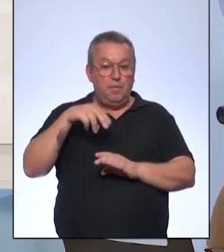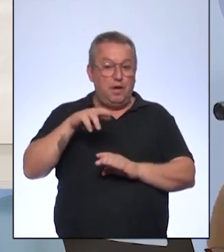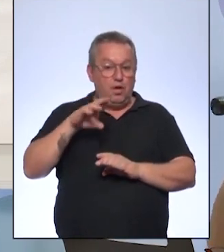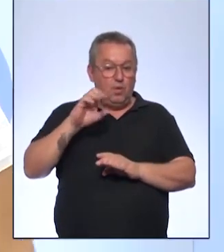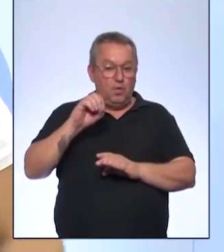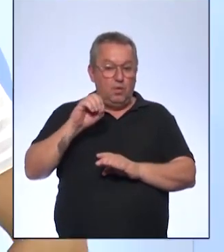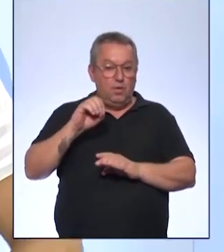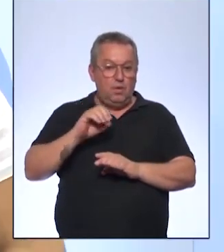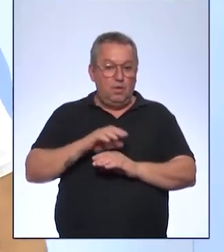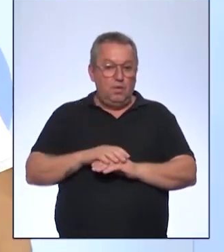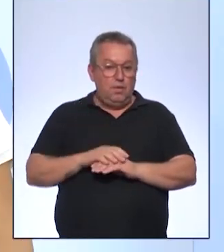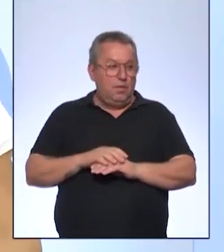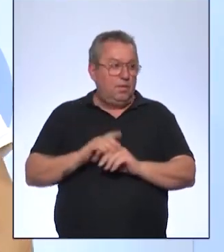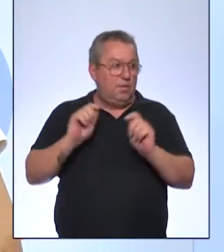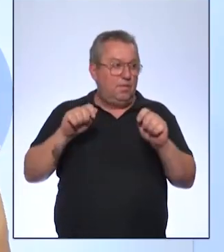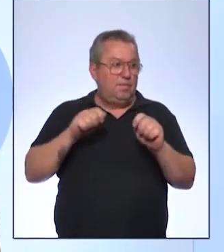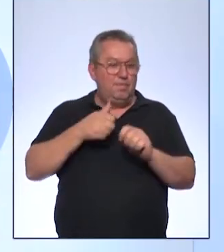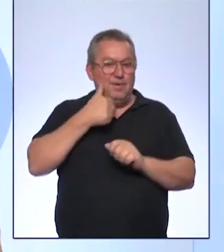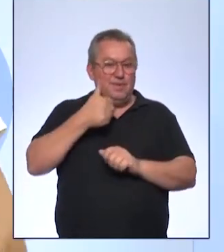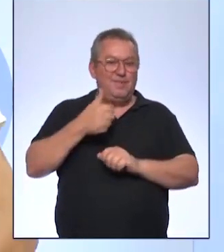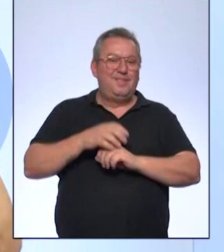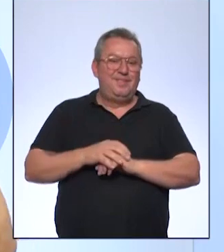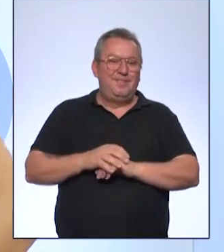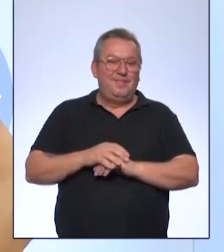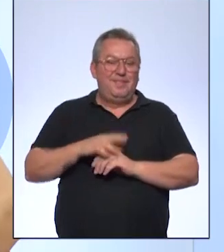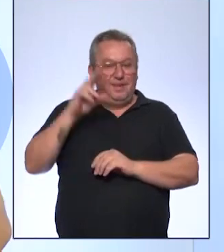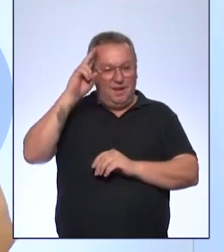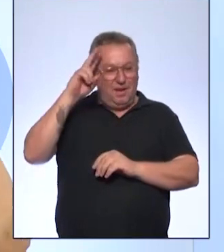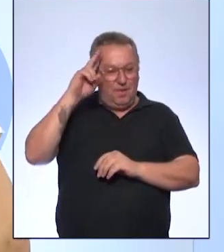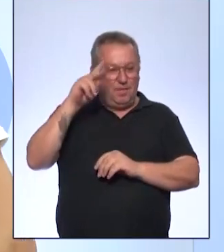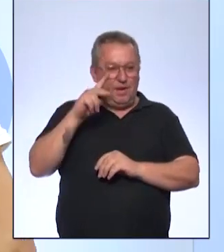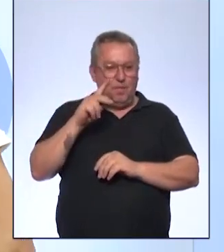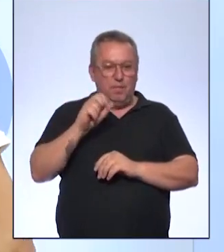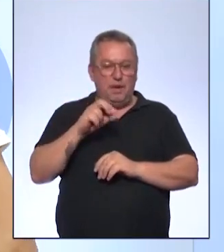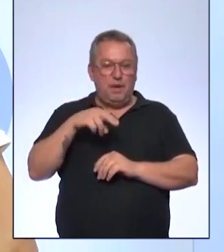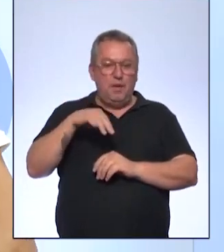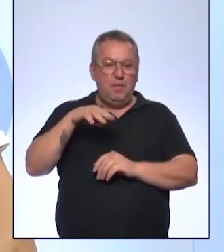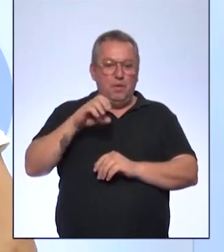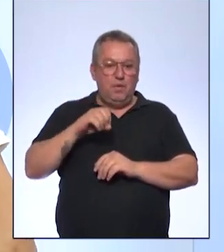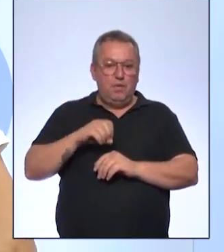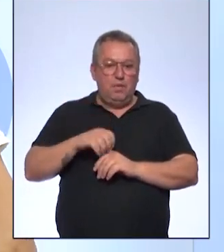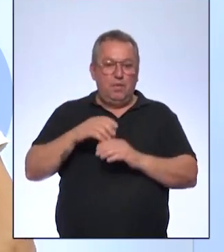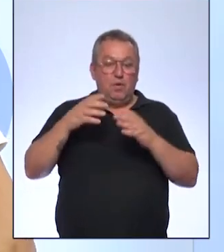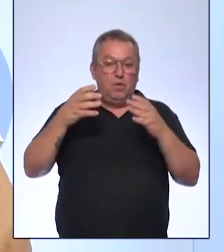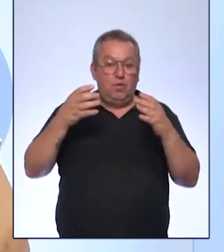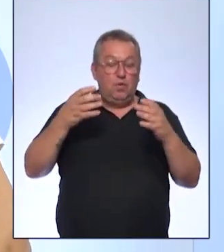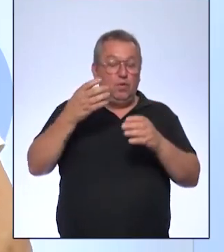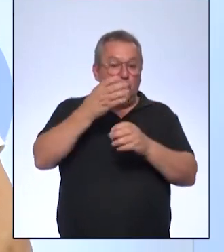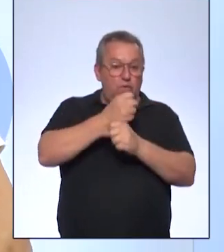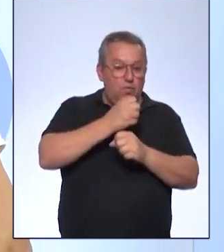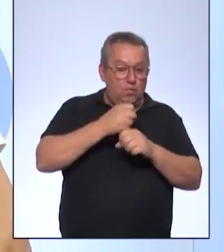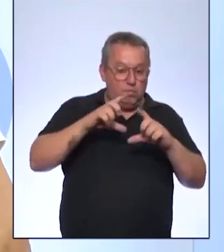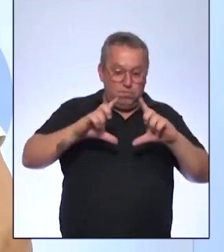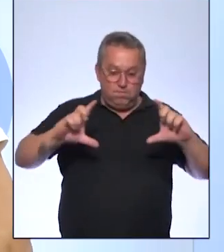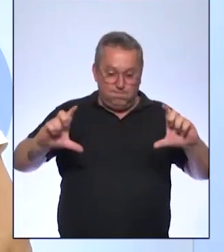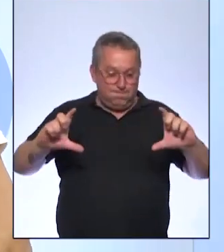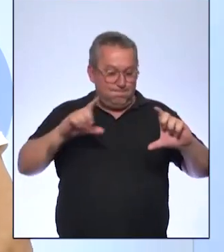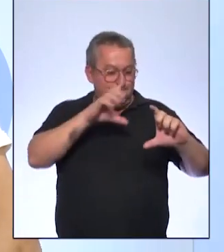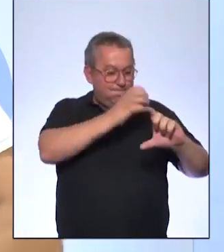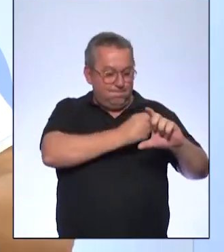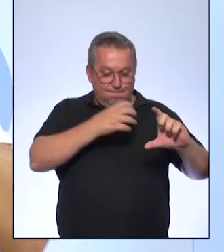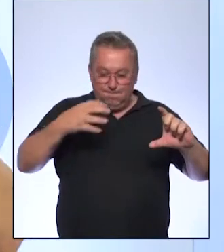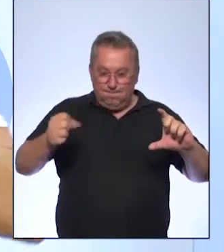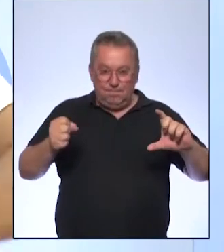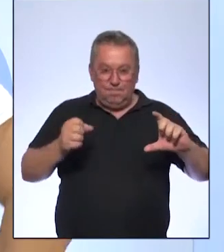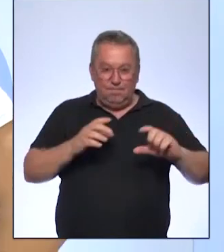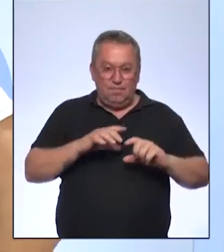Perímetro, posso melhorar ainda mais? Pode, claro que pode. Vocês lembram o que é perímetro? Soma dos lados de uma figura geométrica, não é isso?